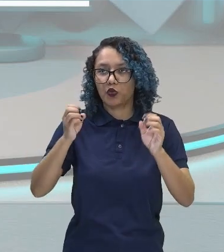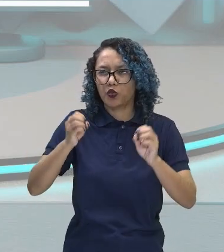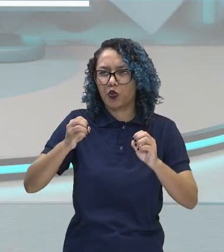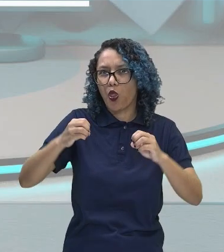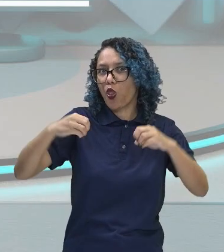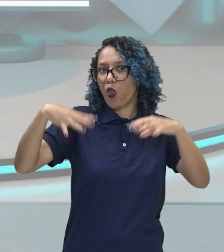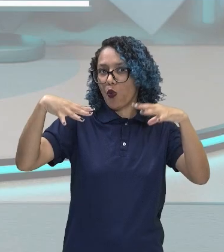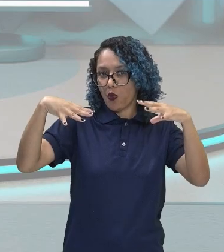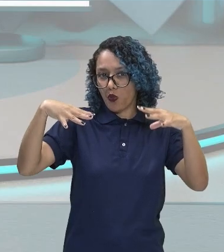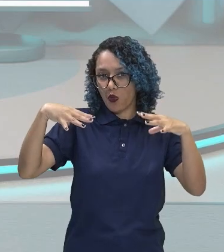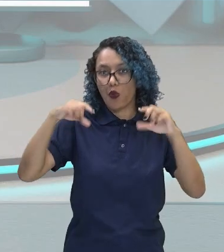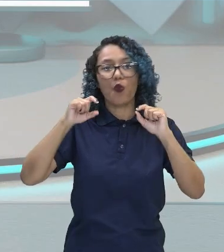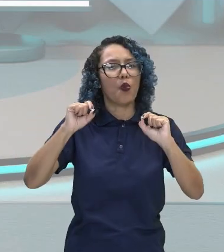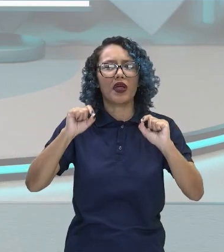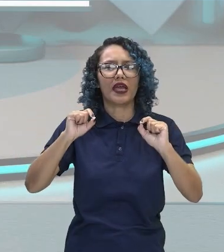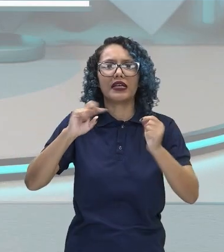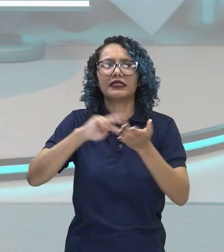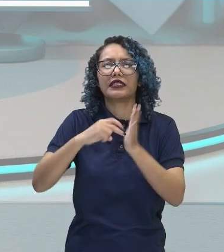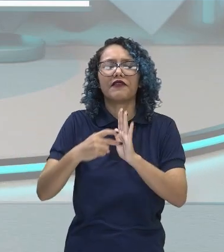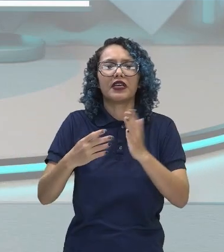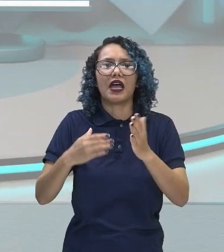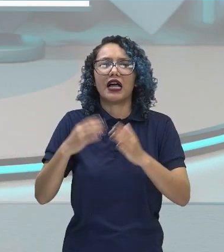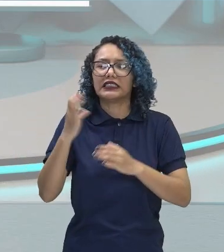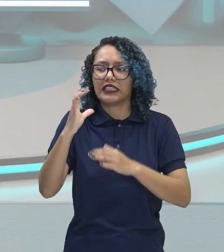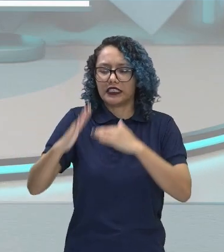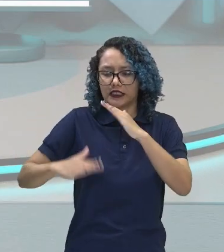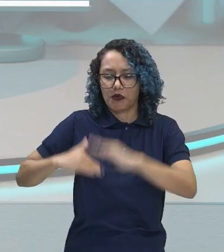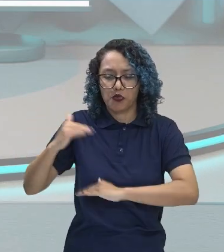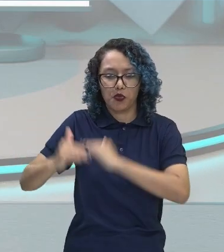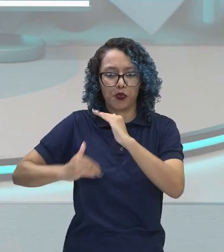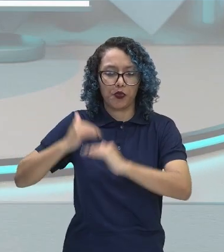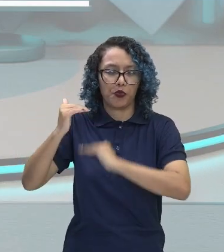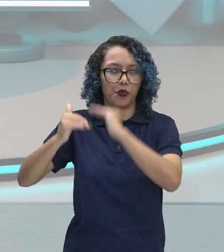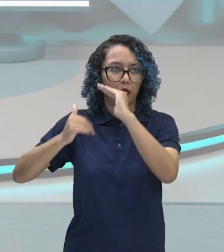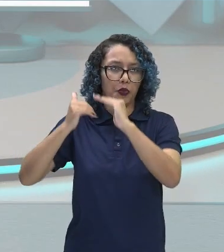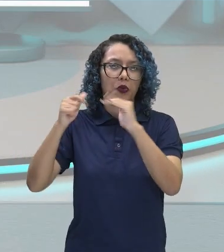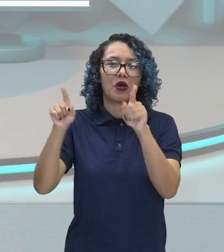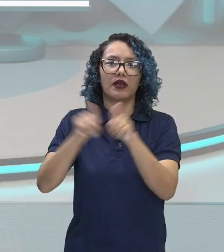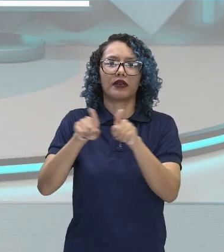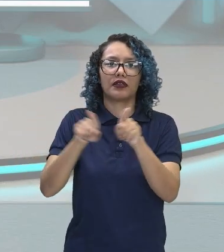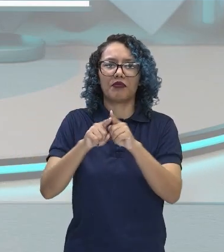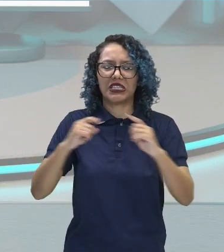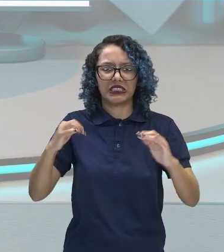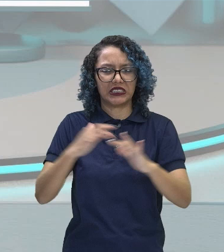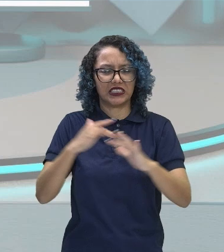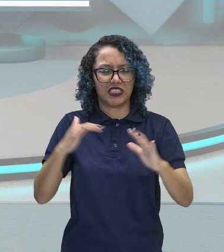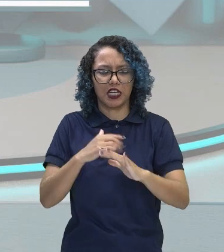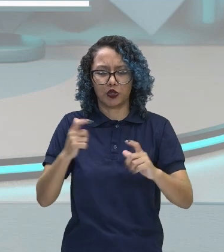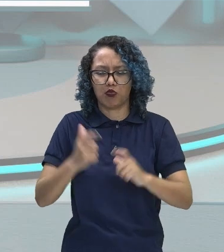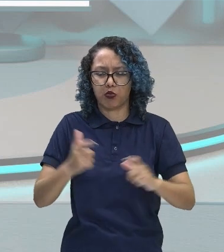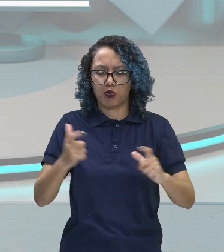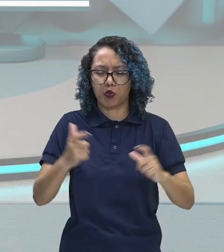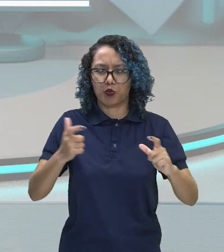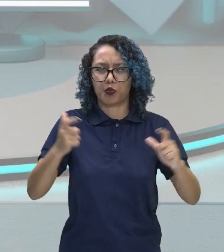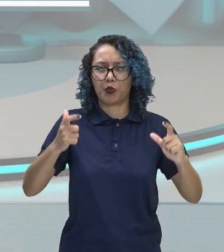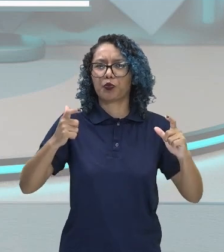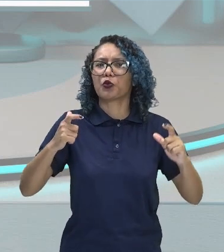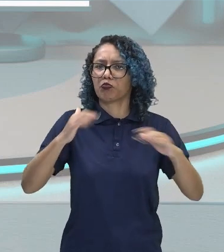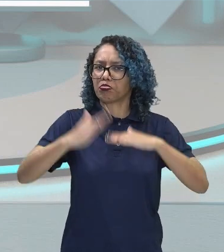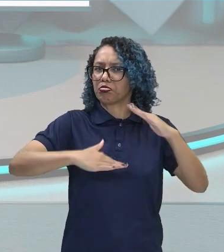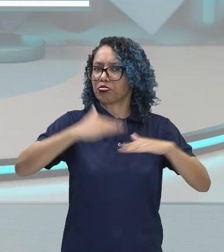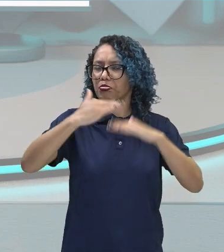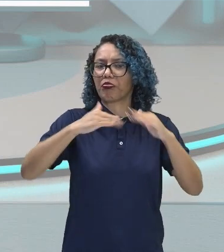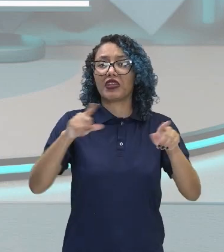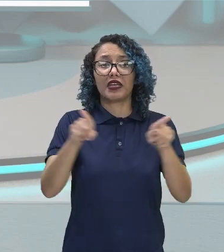que avançou bastante a ciência, em que as cidades avançaram, cresceram, progrediram, e